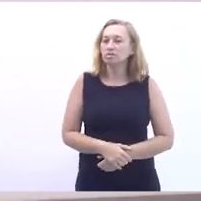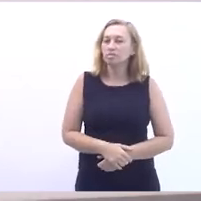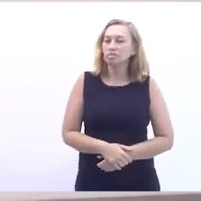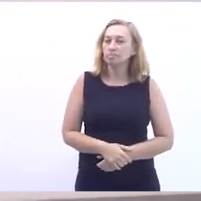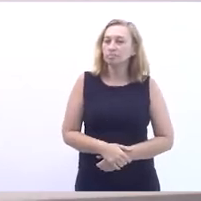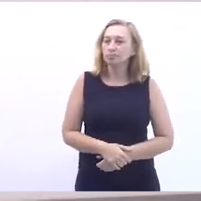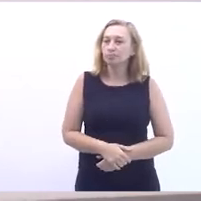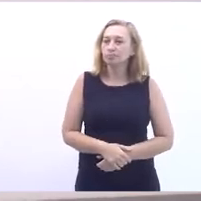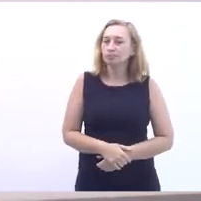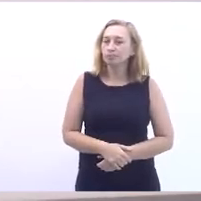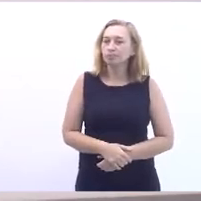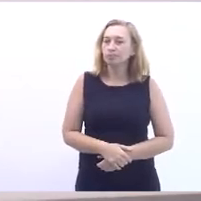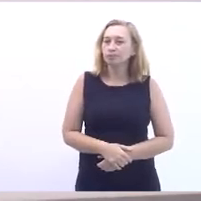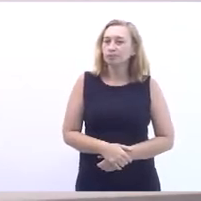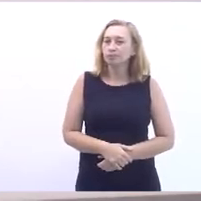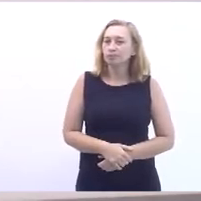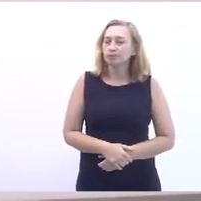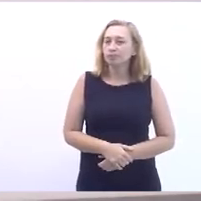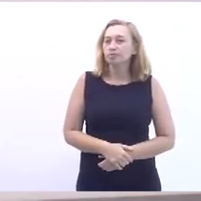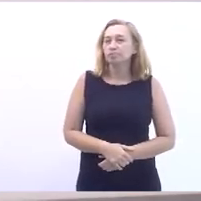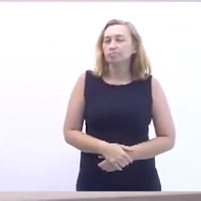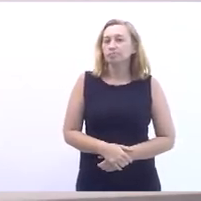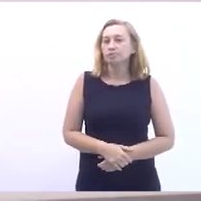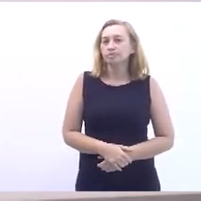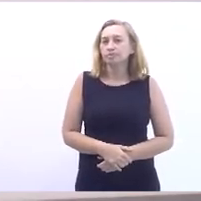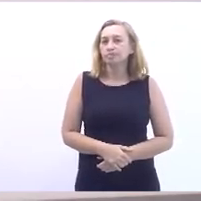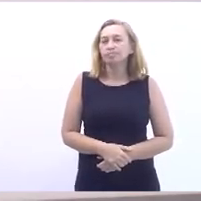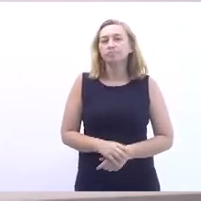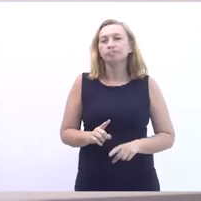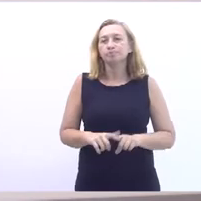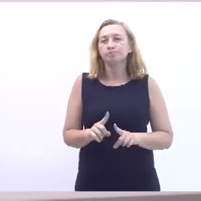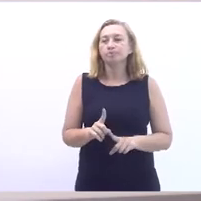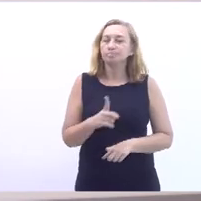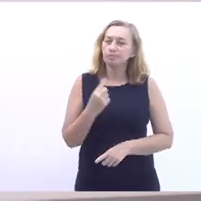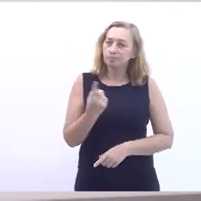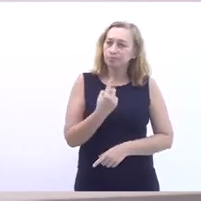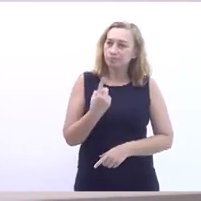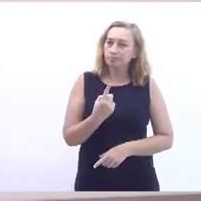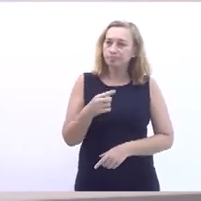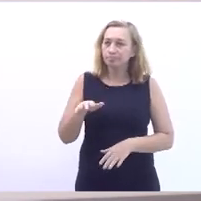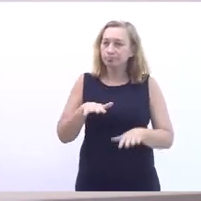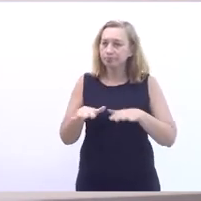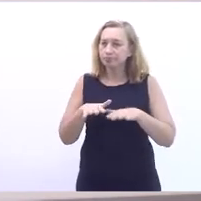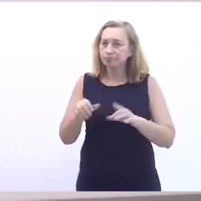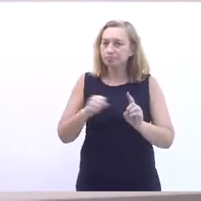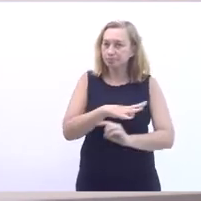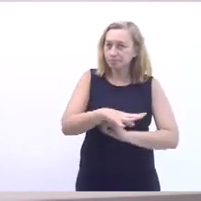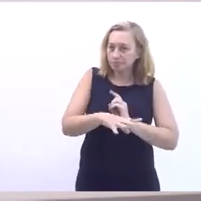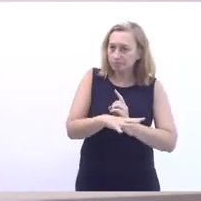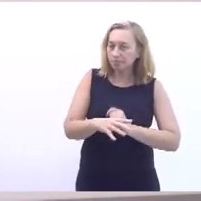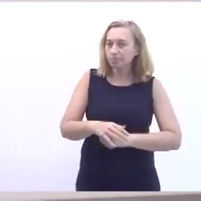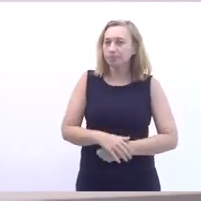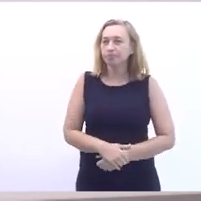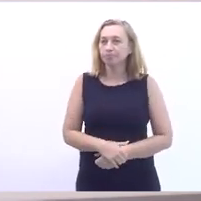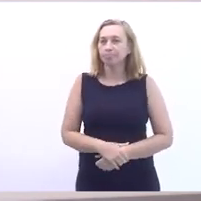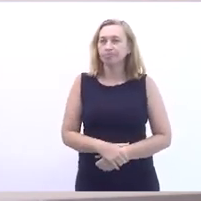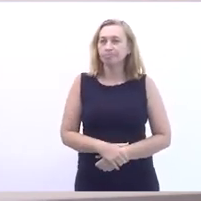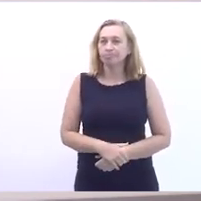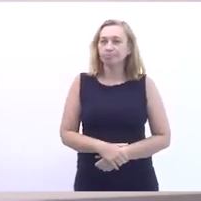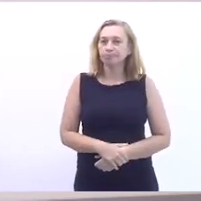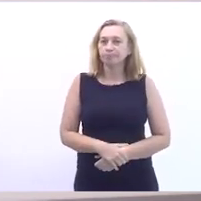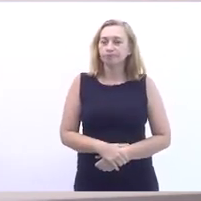do da maconha e para gente que é do movimento social que é do movimento